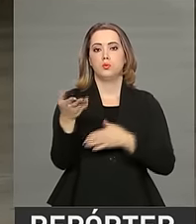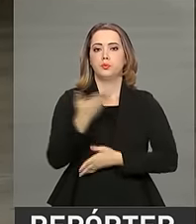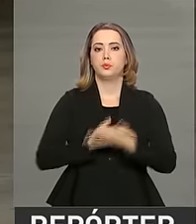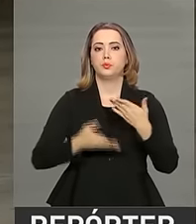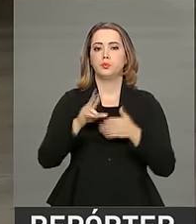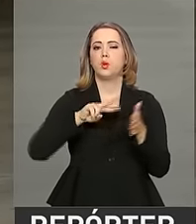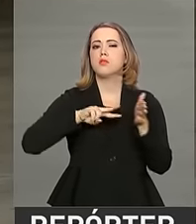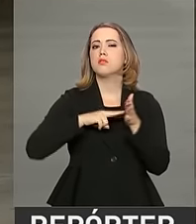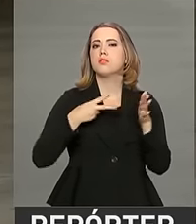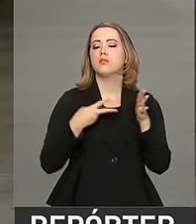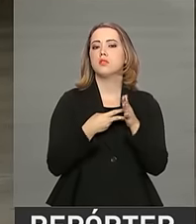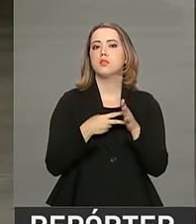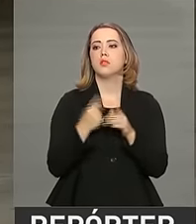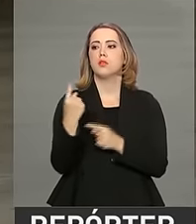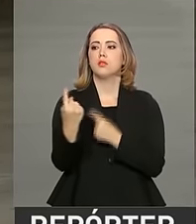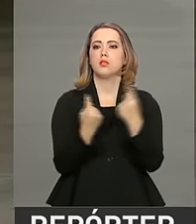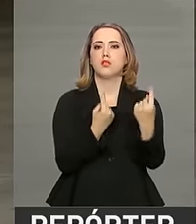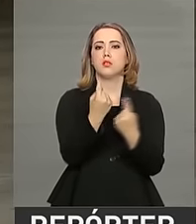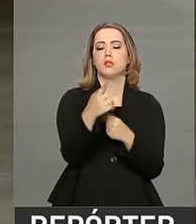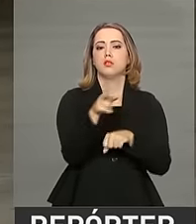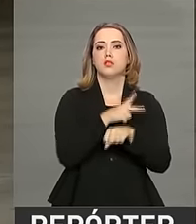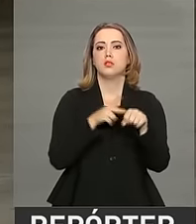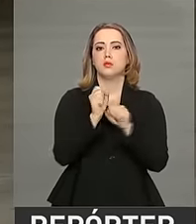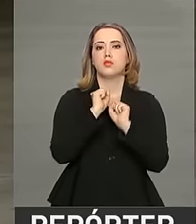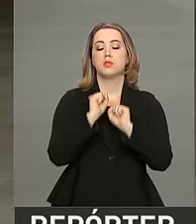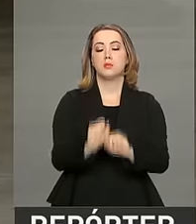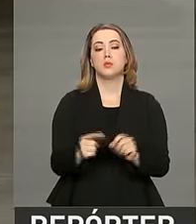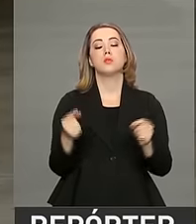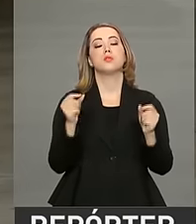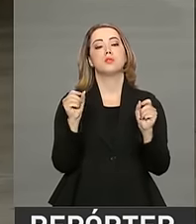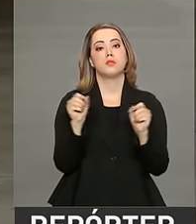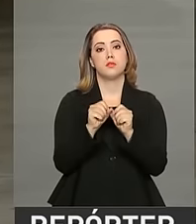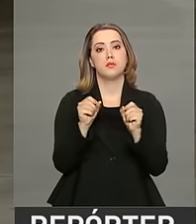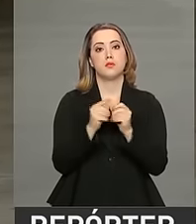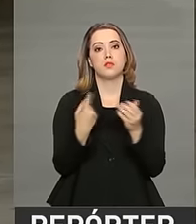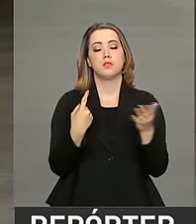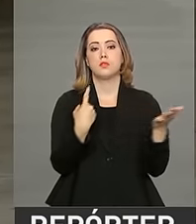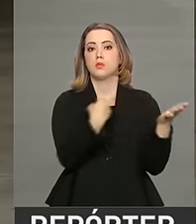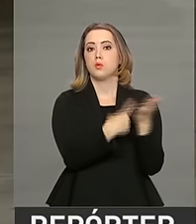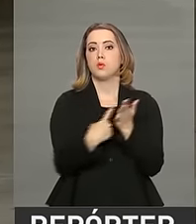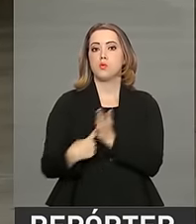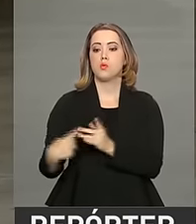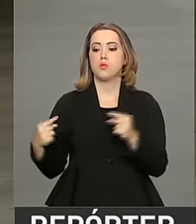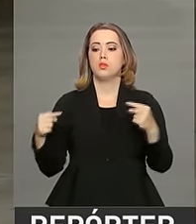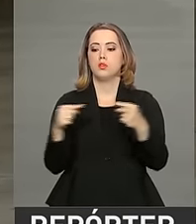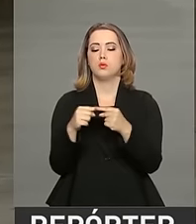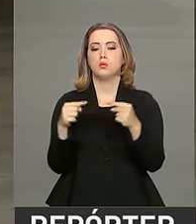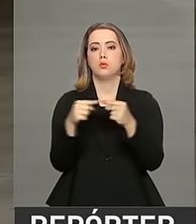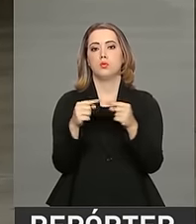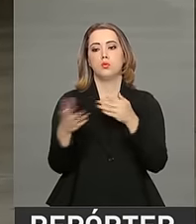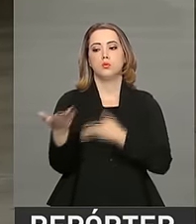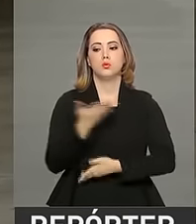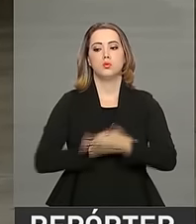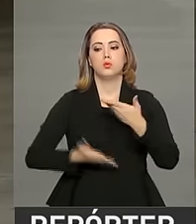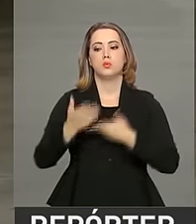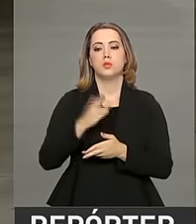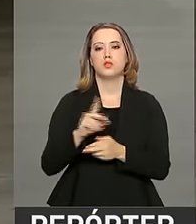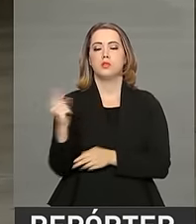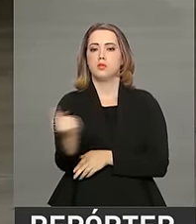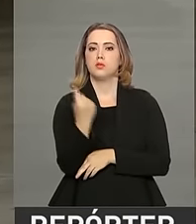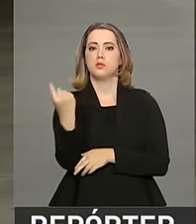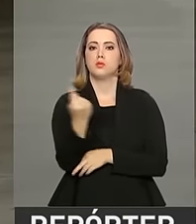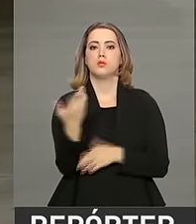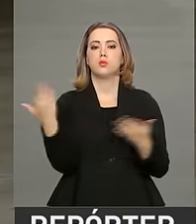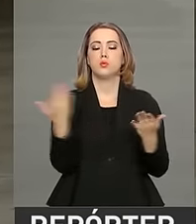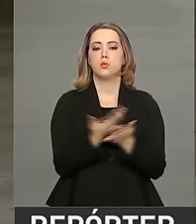prática que cada país possa fazer acordos comerciais de forma independente O que pelas regras atuais do Mercosul